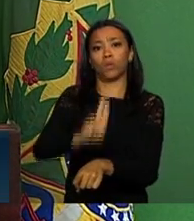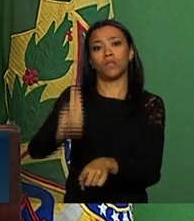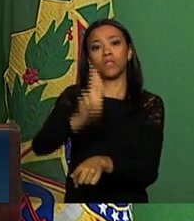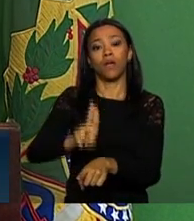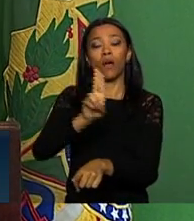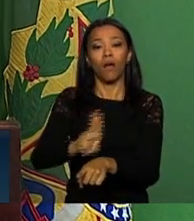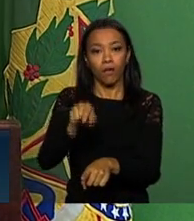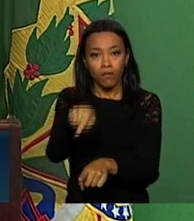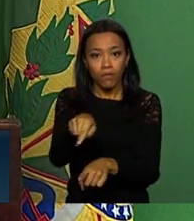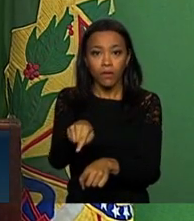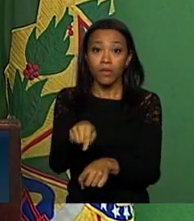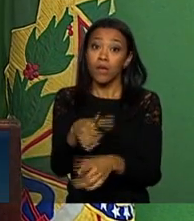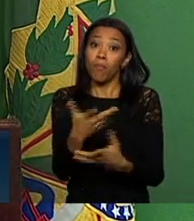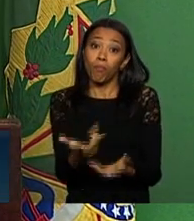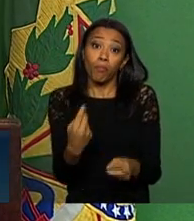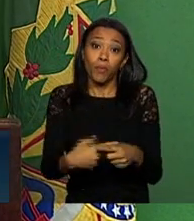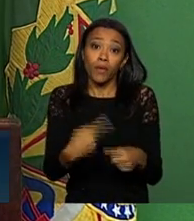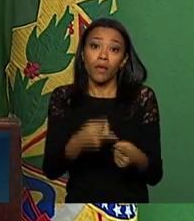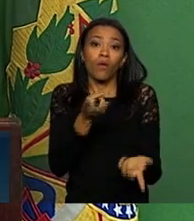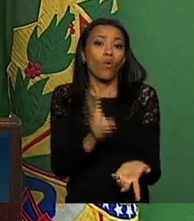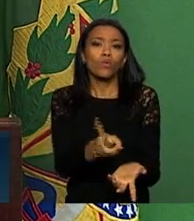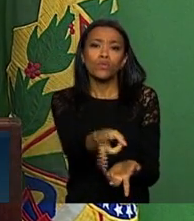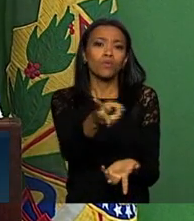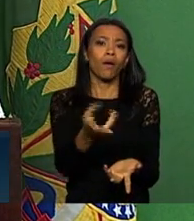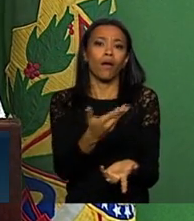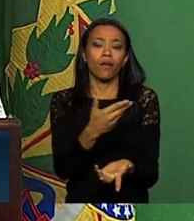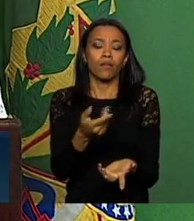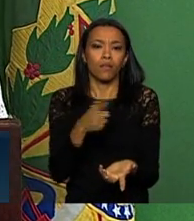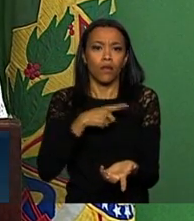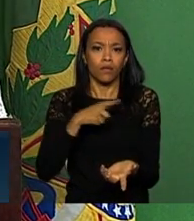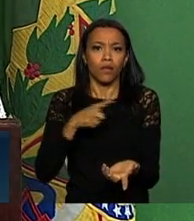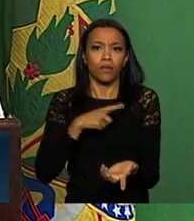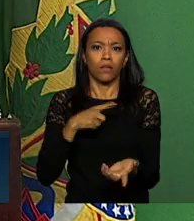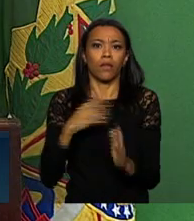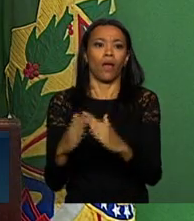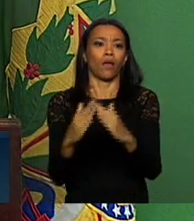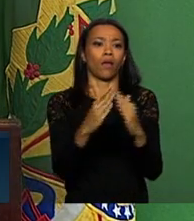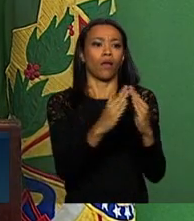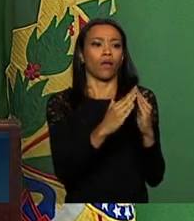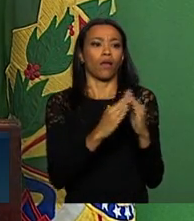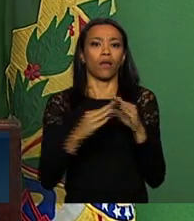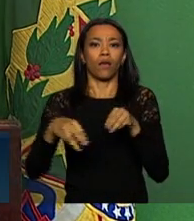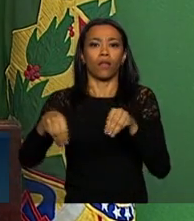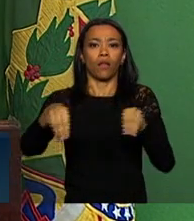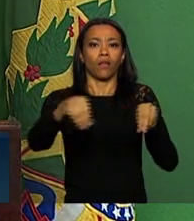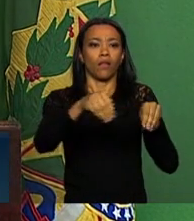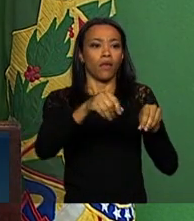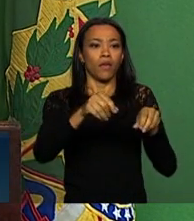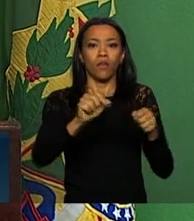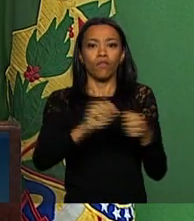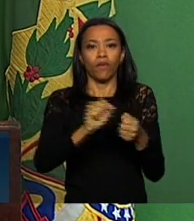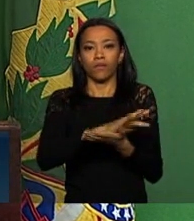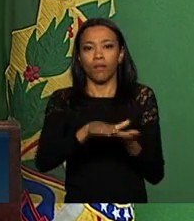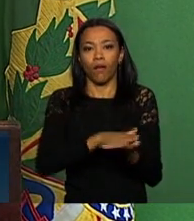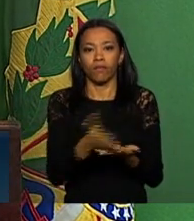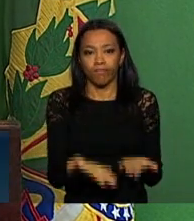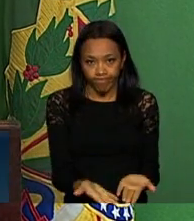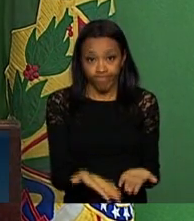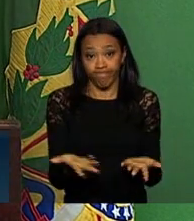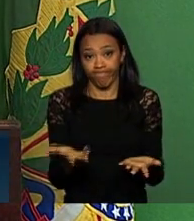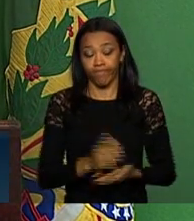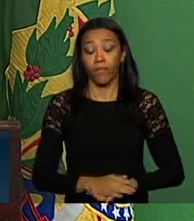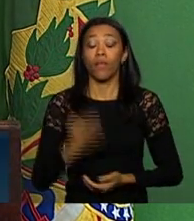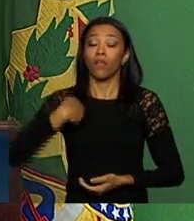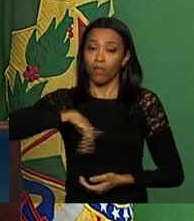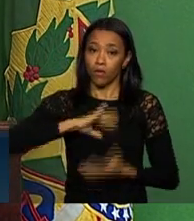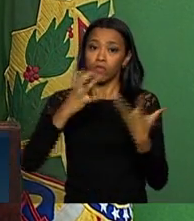públicas a união não pode continuar sendo uma grande Imobiliária nós iremos também